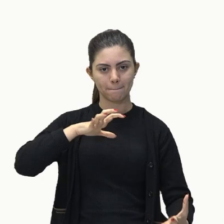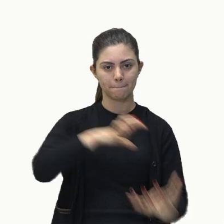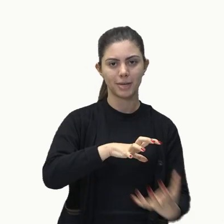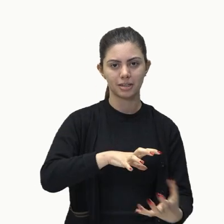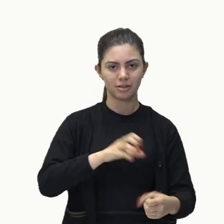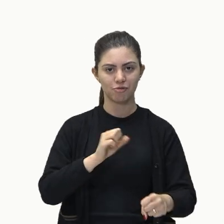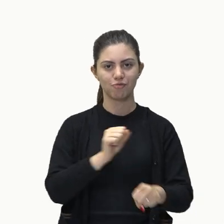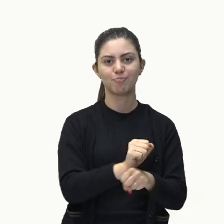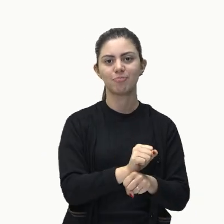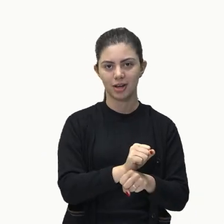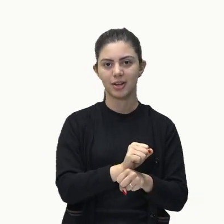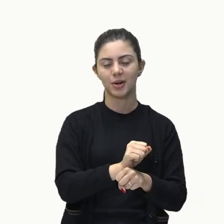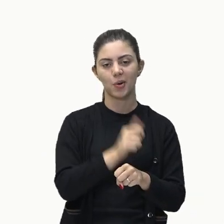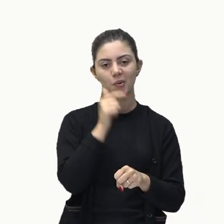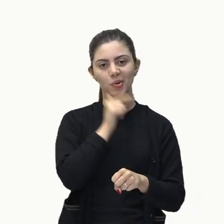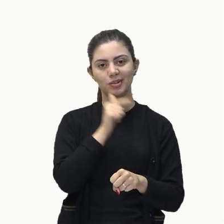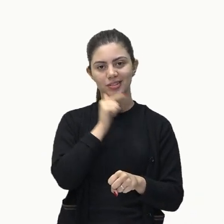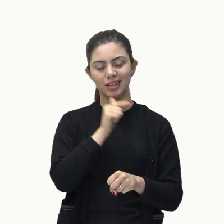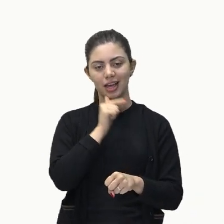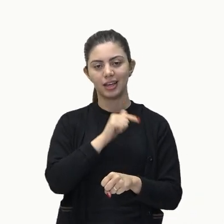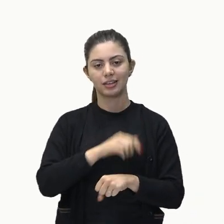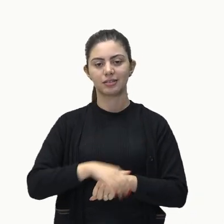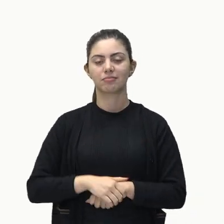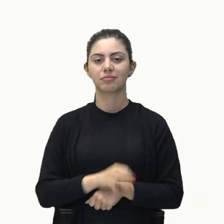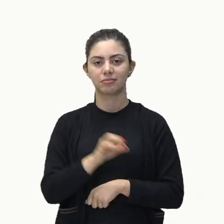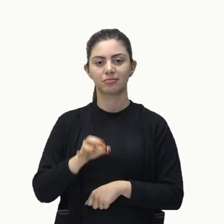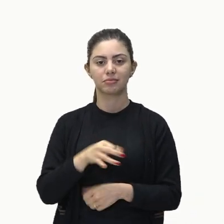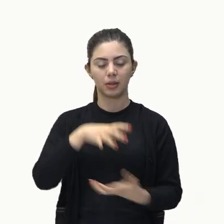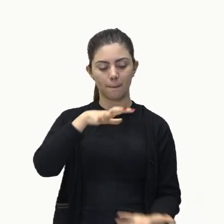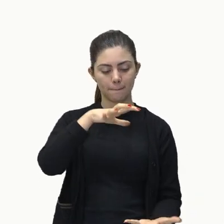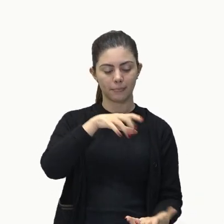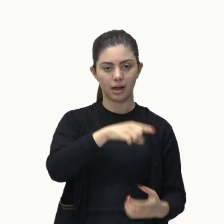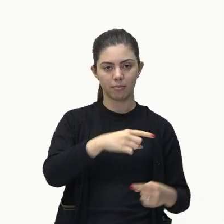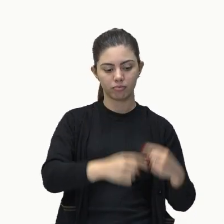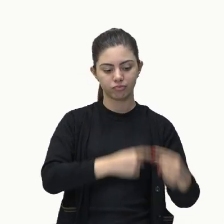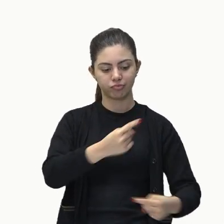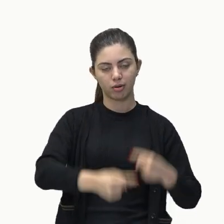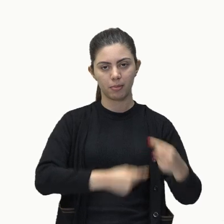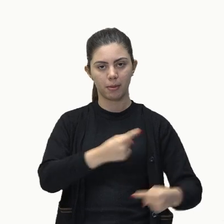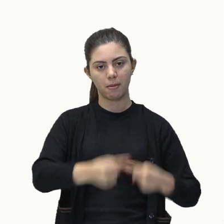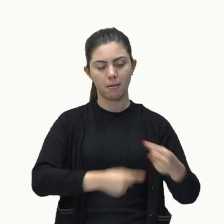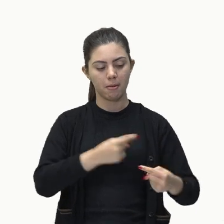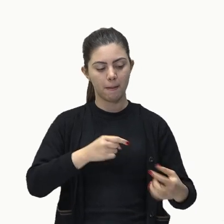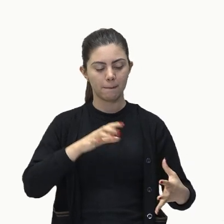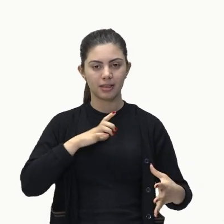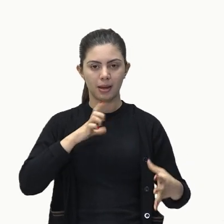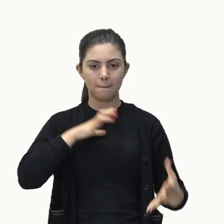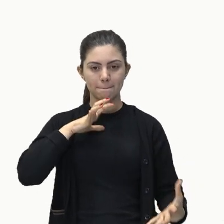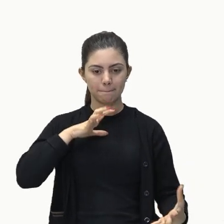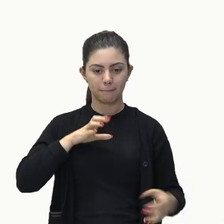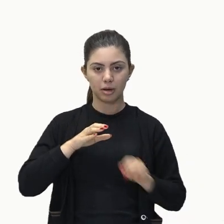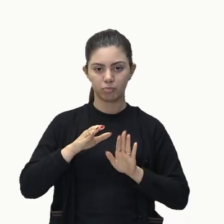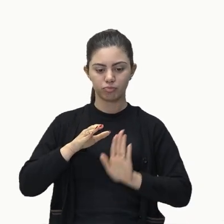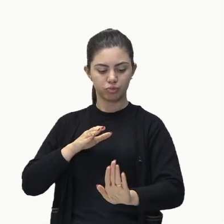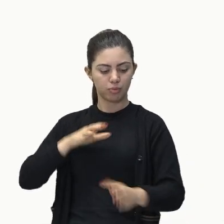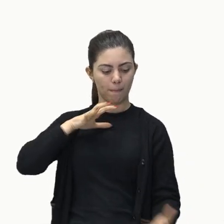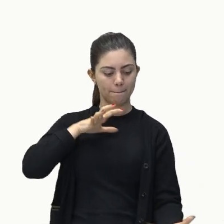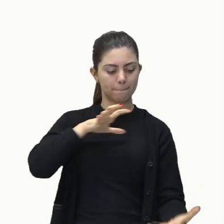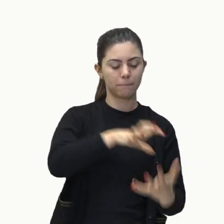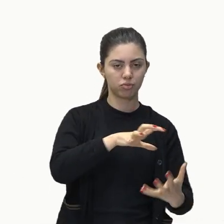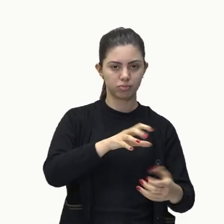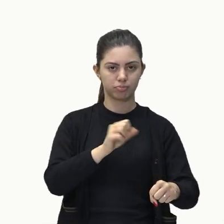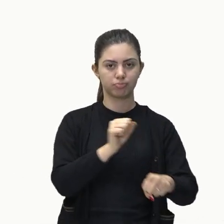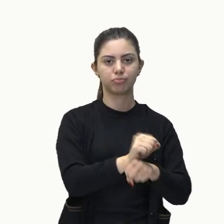que pressiona as pastilhas de freio para o disco do freio funcionar e o carro parar, né?